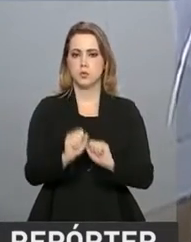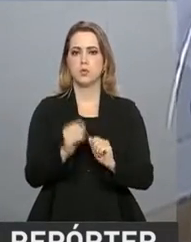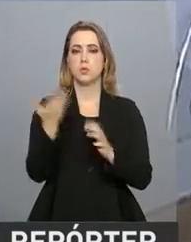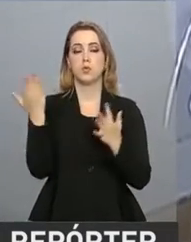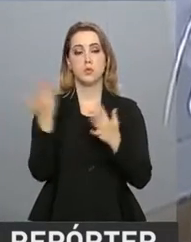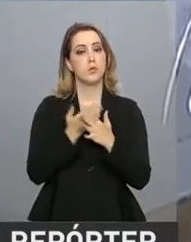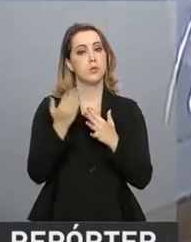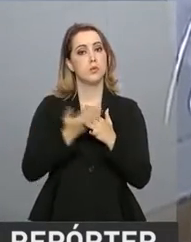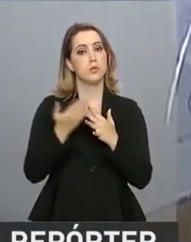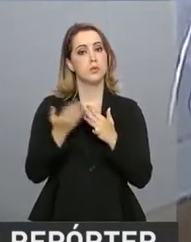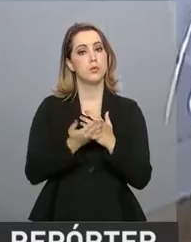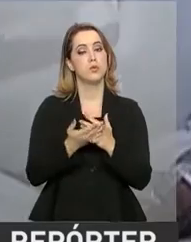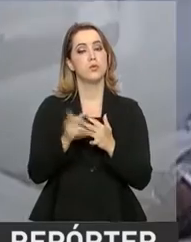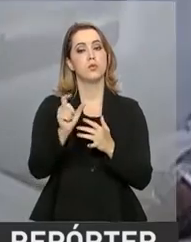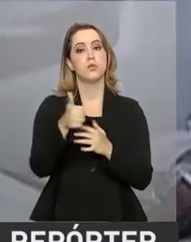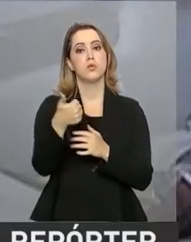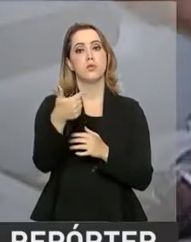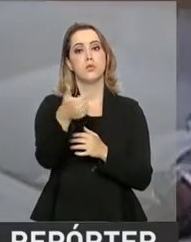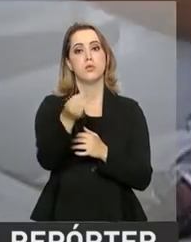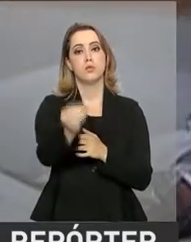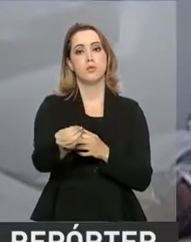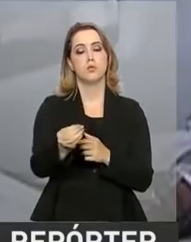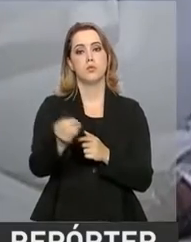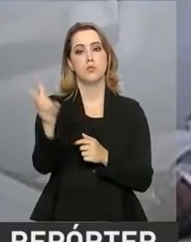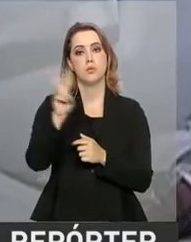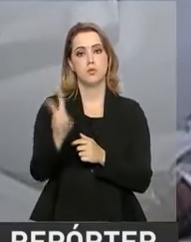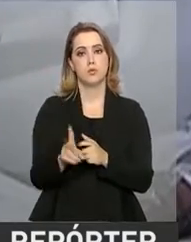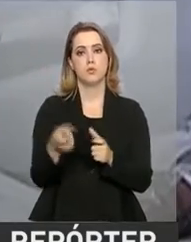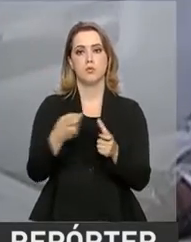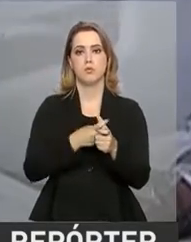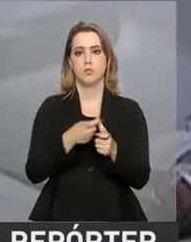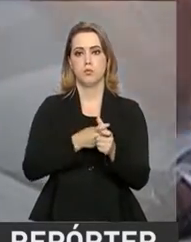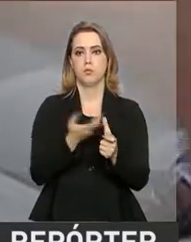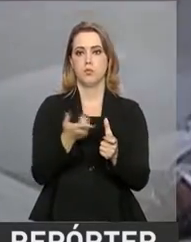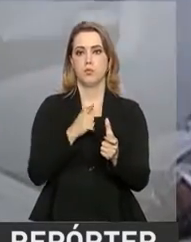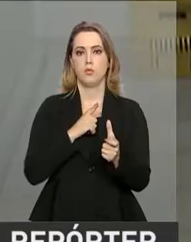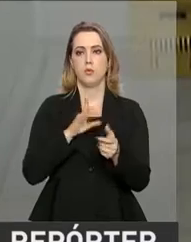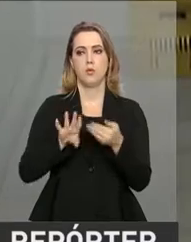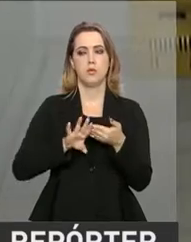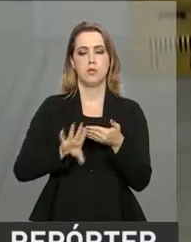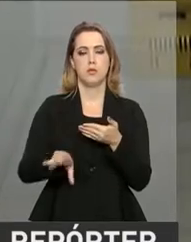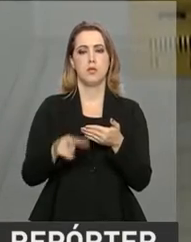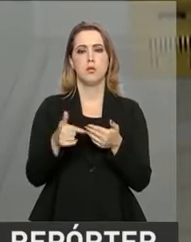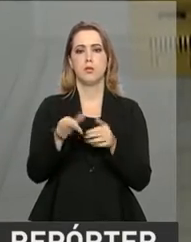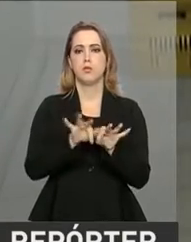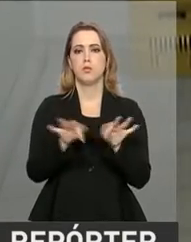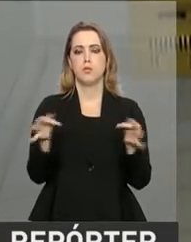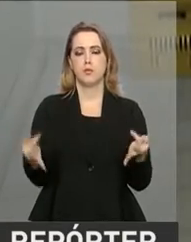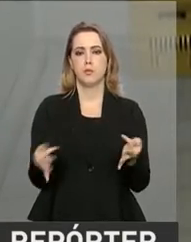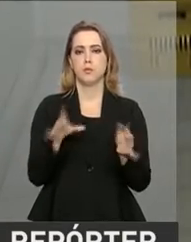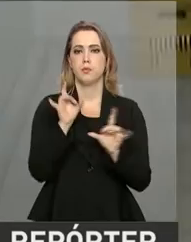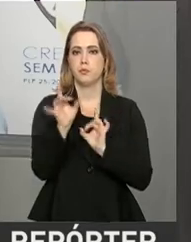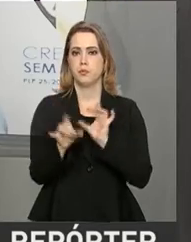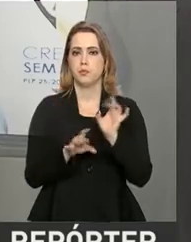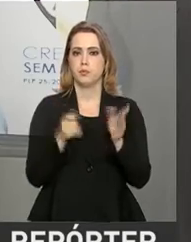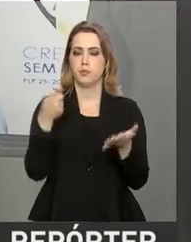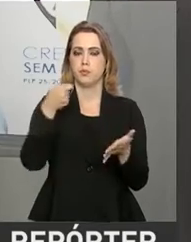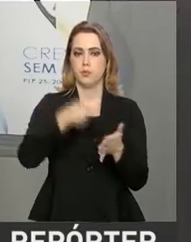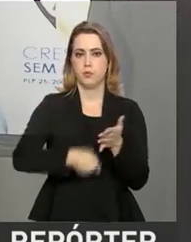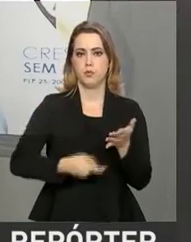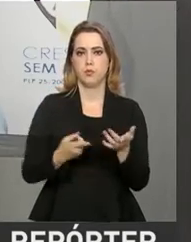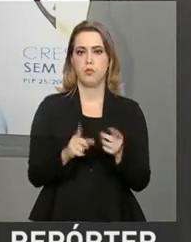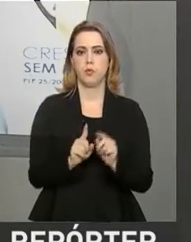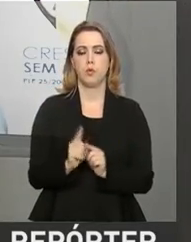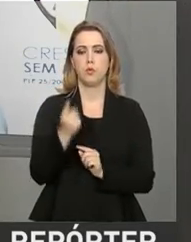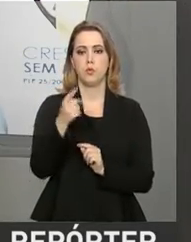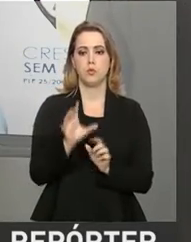em até 120 vezes. A medida é para evitar que sejam excluídos do Simples, o regime especial de tributação. Um mutirão